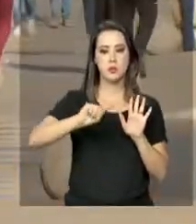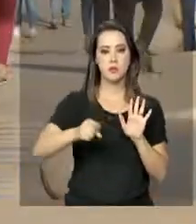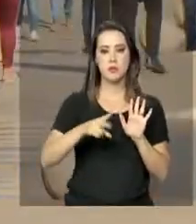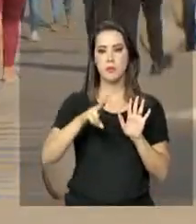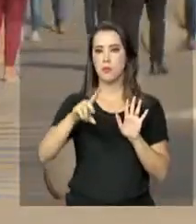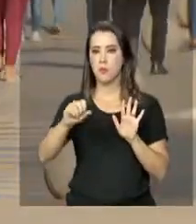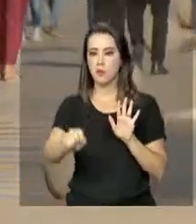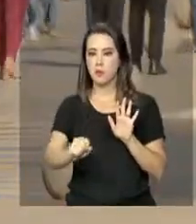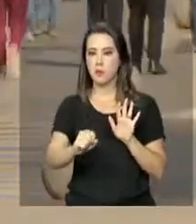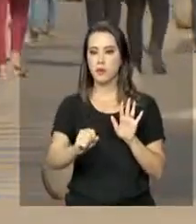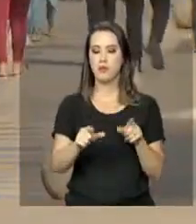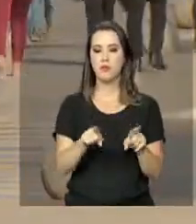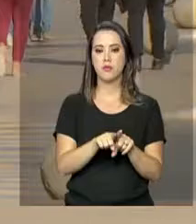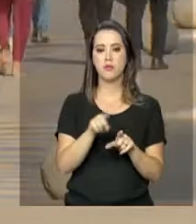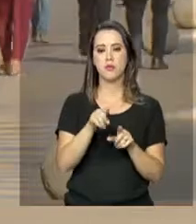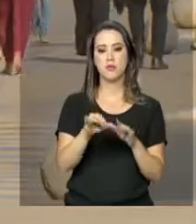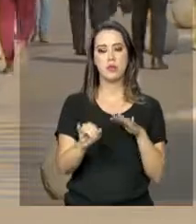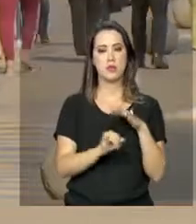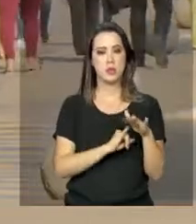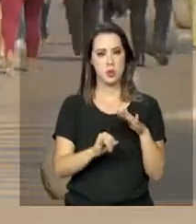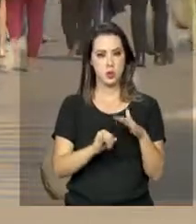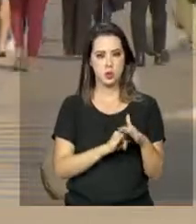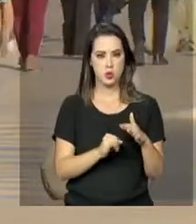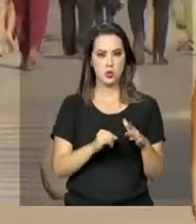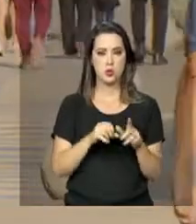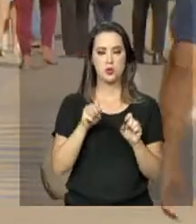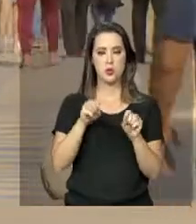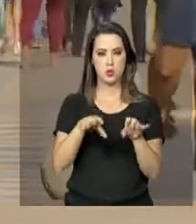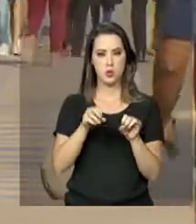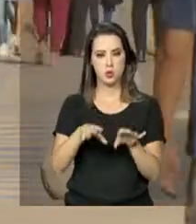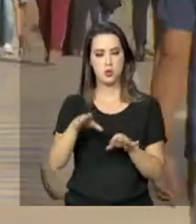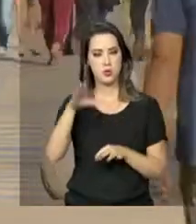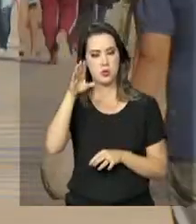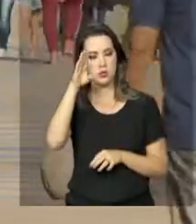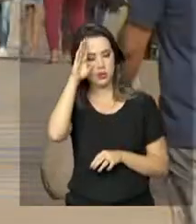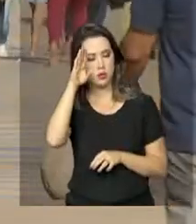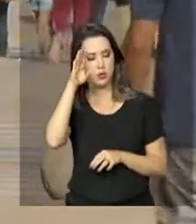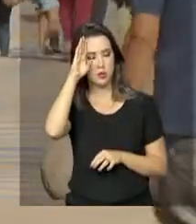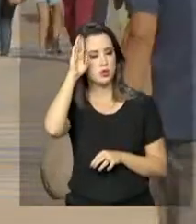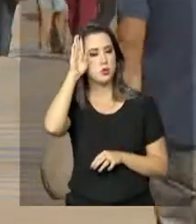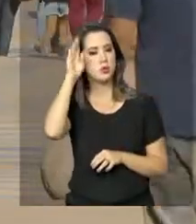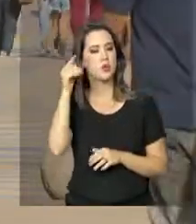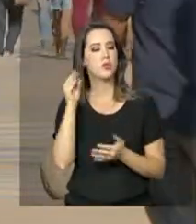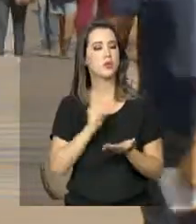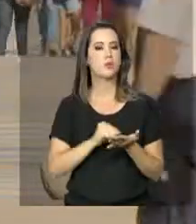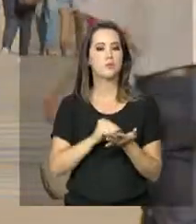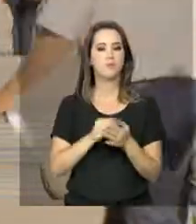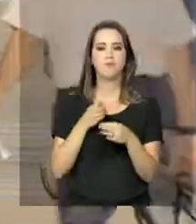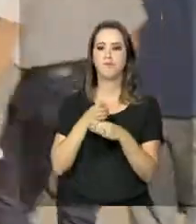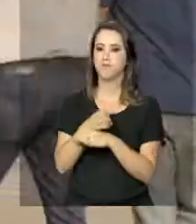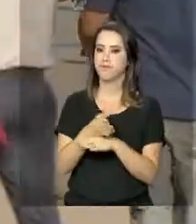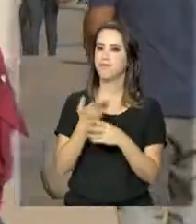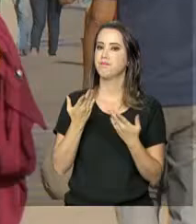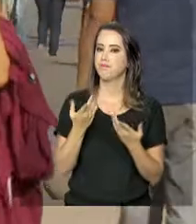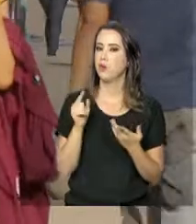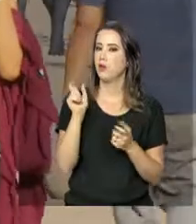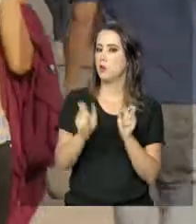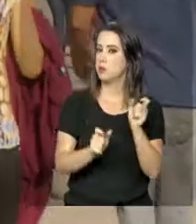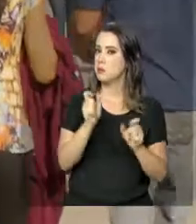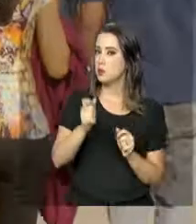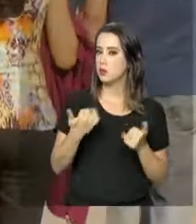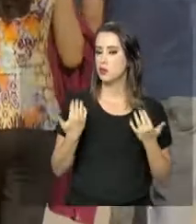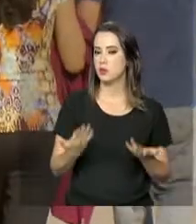remanescentes em instituições de ensino superior públicas que não foram preenchidas para tentar resolver o problema